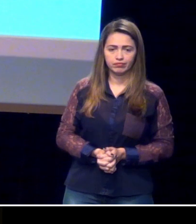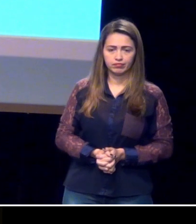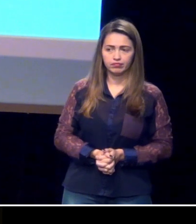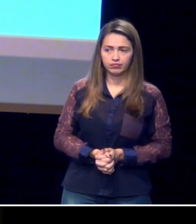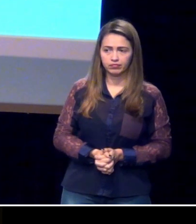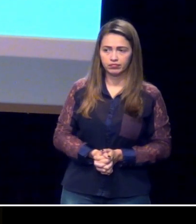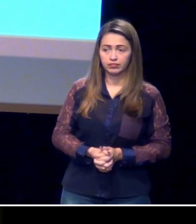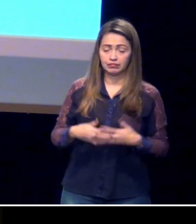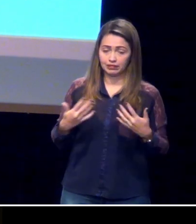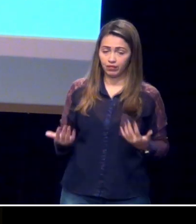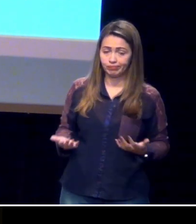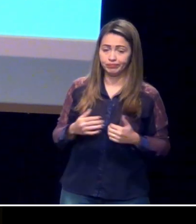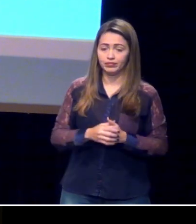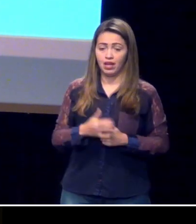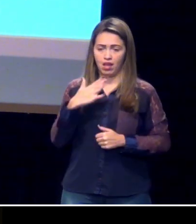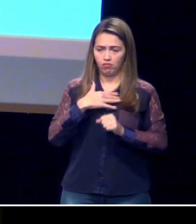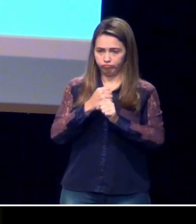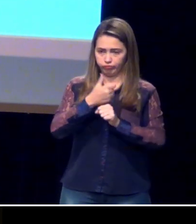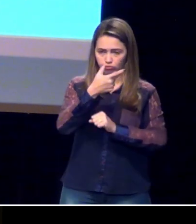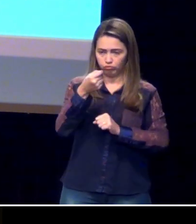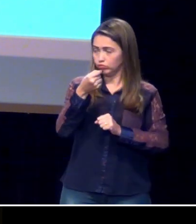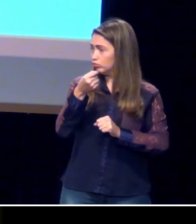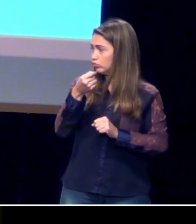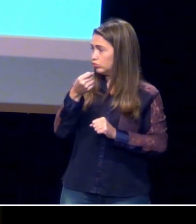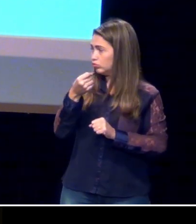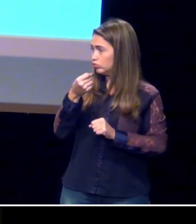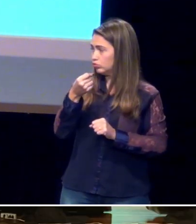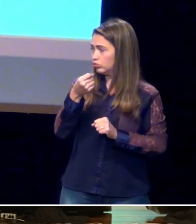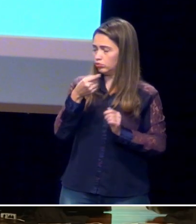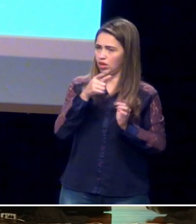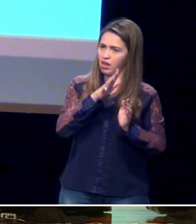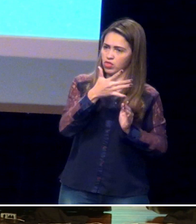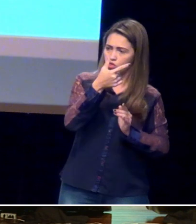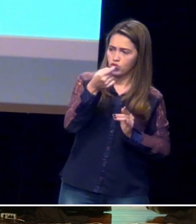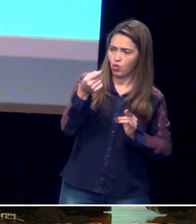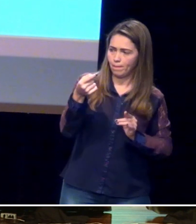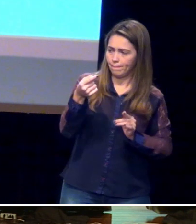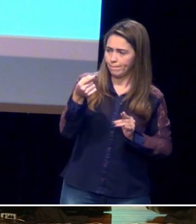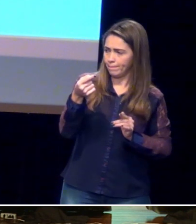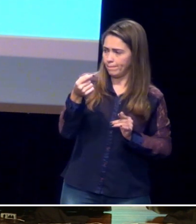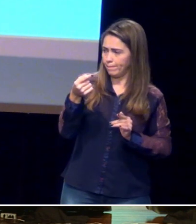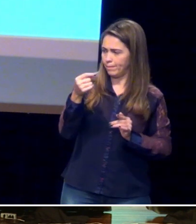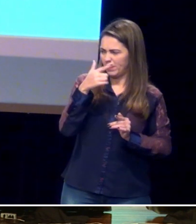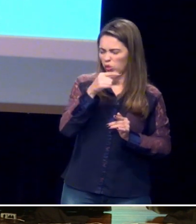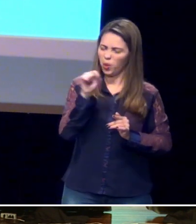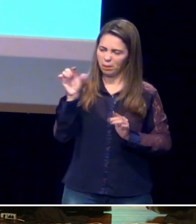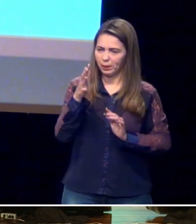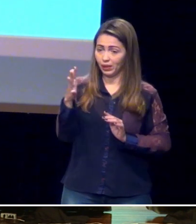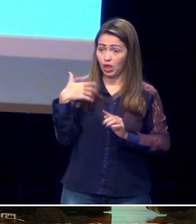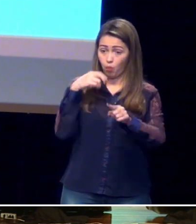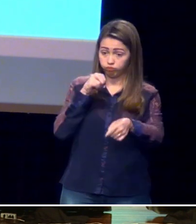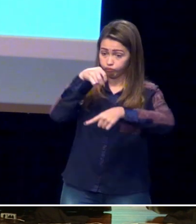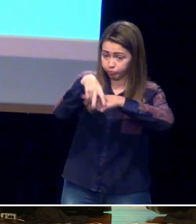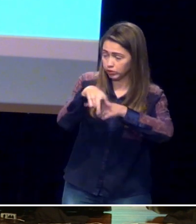Bom, eu, desde 2007, já desde 2000, quando eu entrei